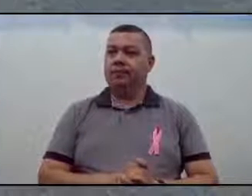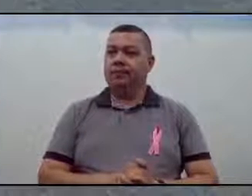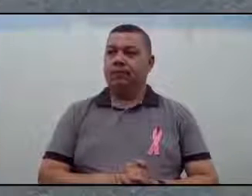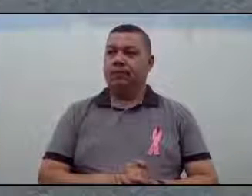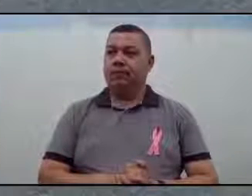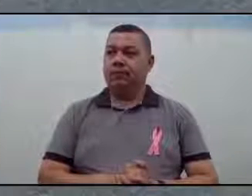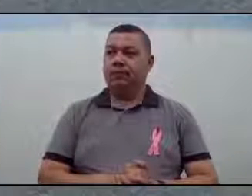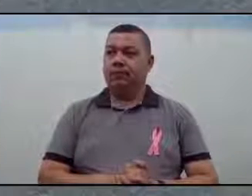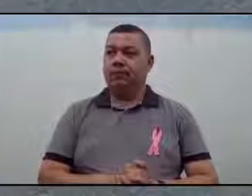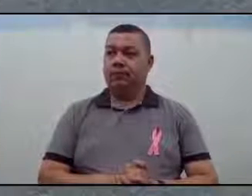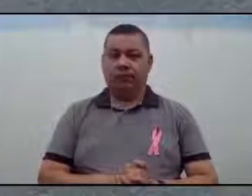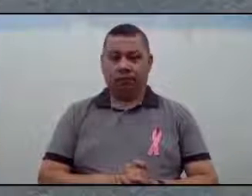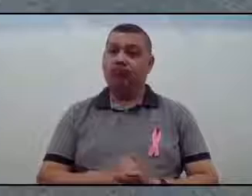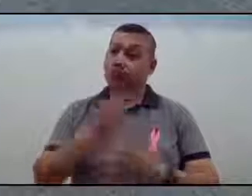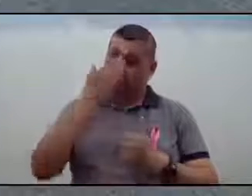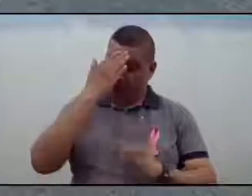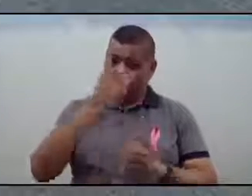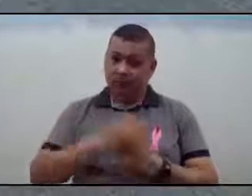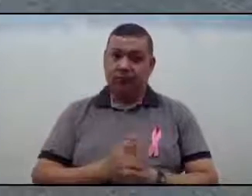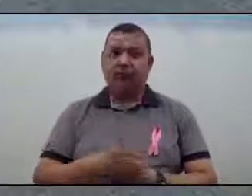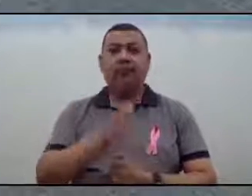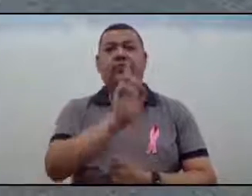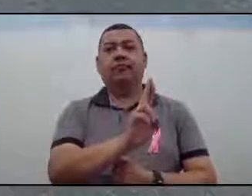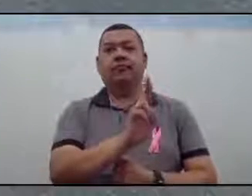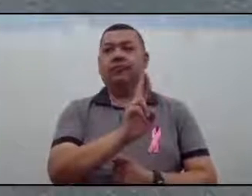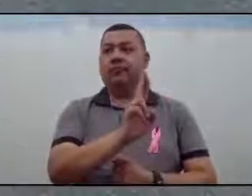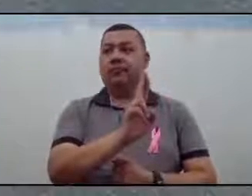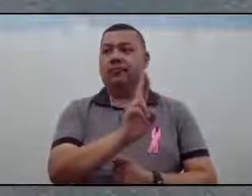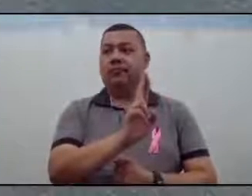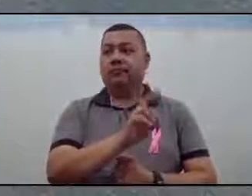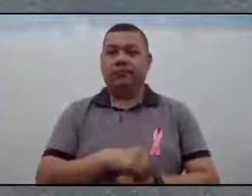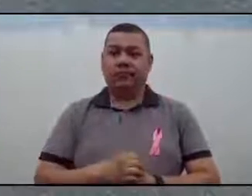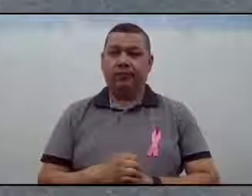tá? Obrigado aí, em nome do